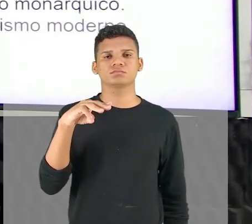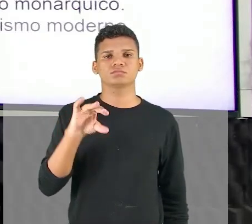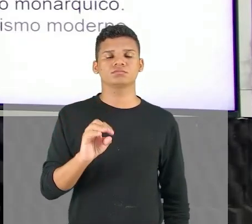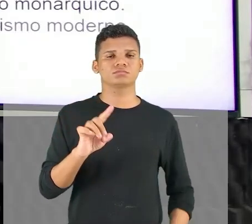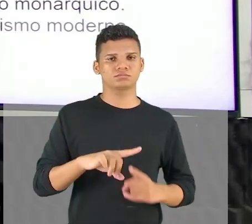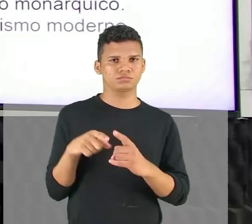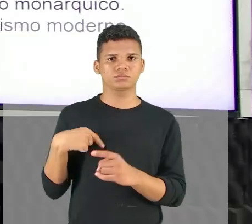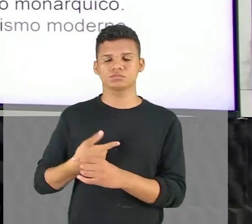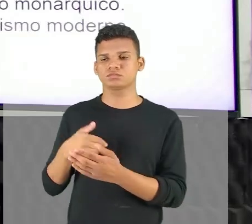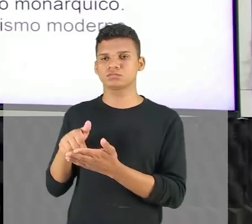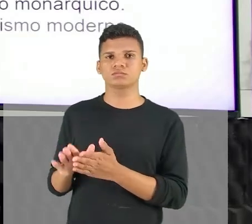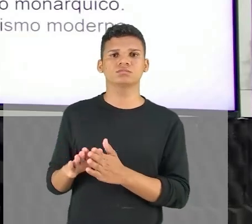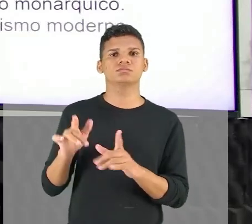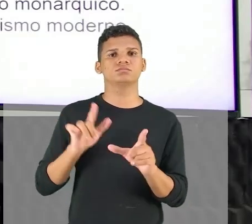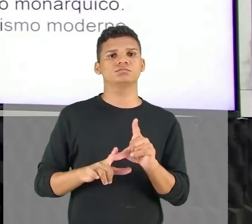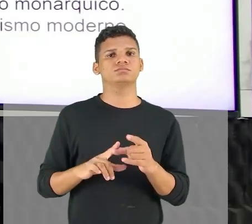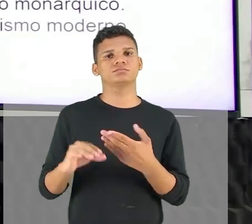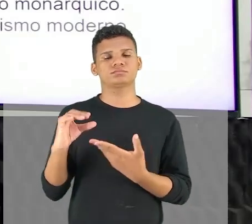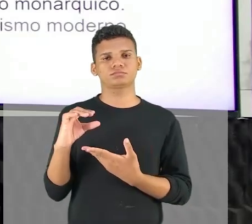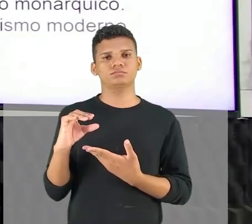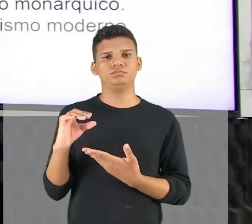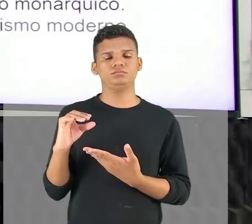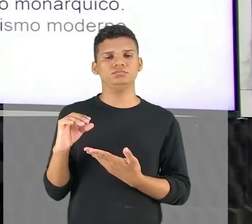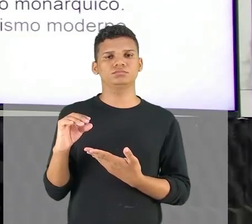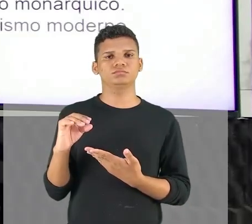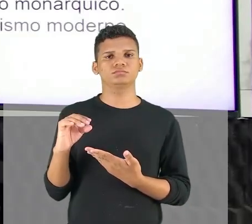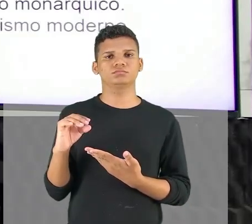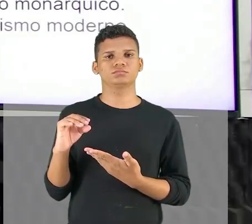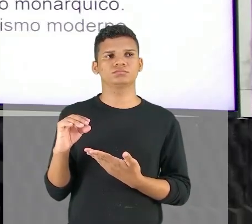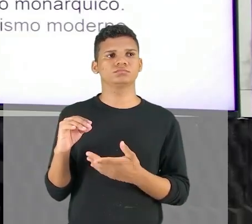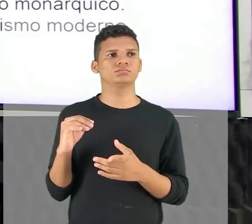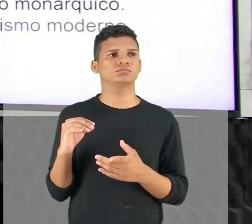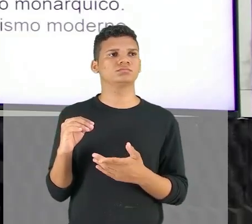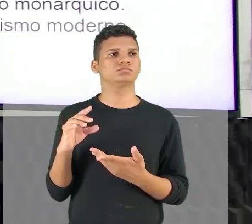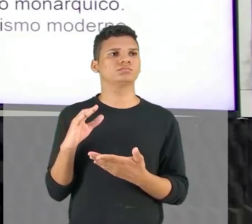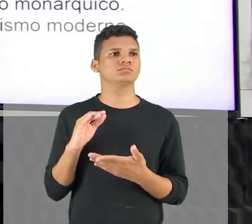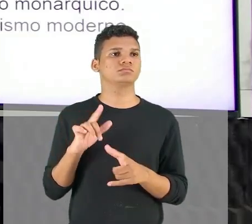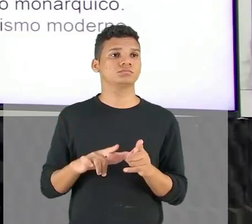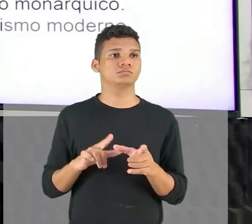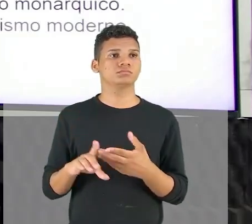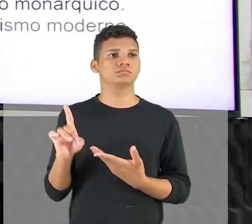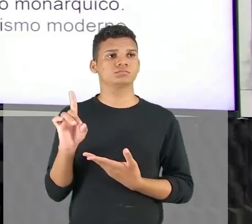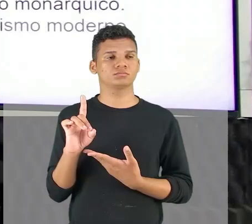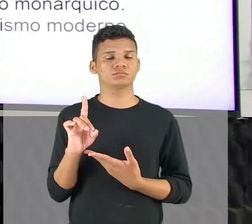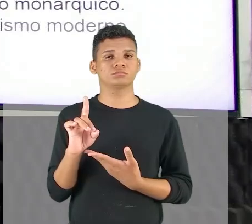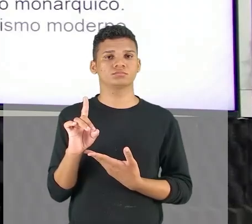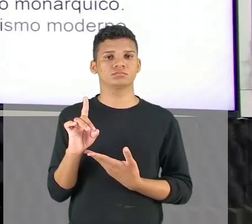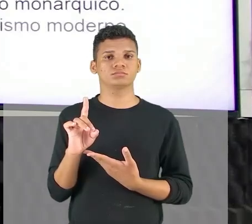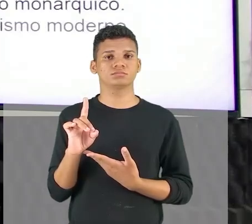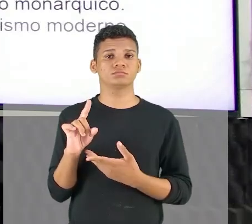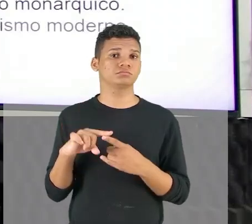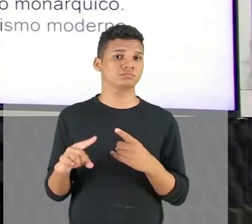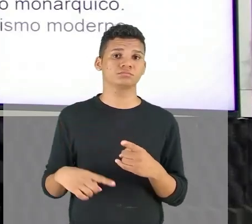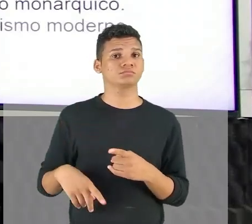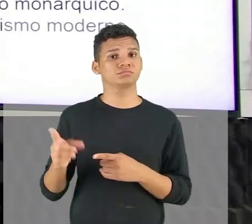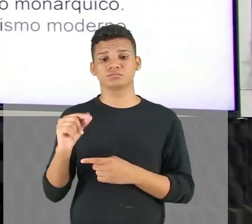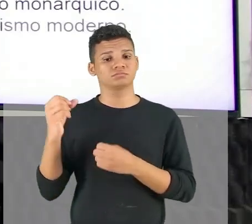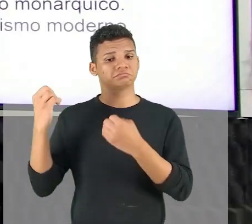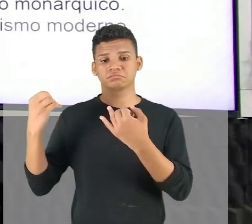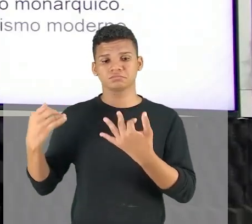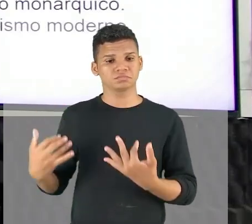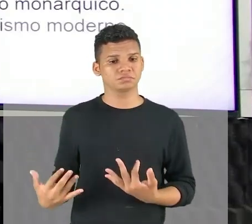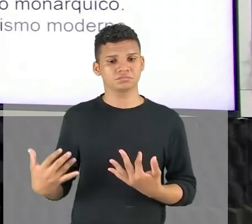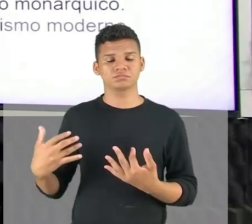Descartamos a letra C. Letra D, legitimidade do absolutismo monárquico, quem faz isso é o Thomas Hobbes, e a questão não é sobre o Thomas